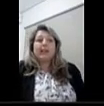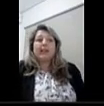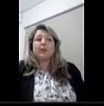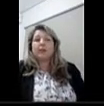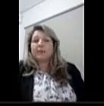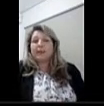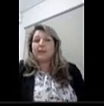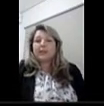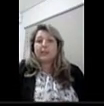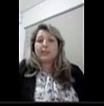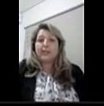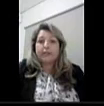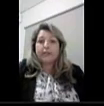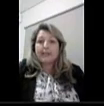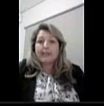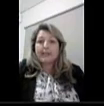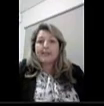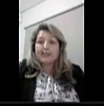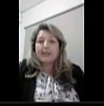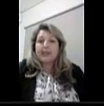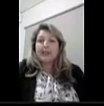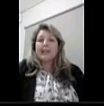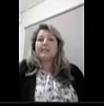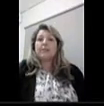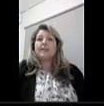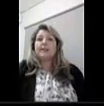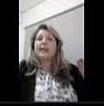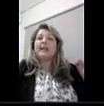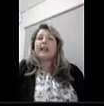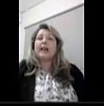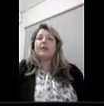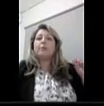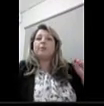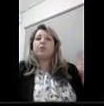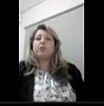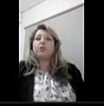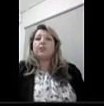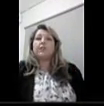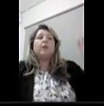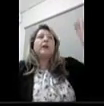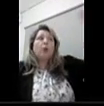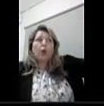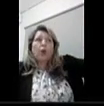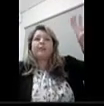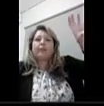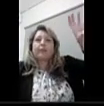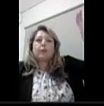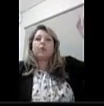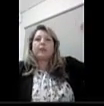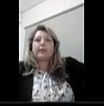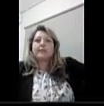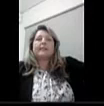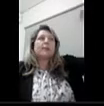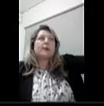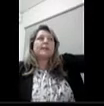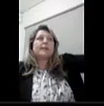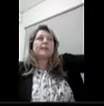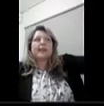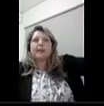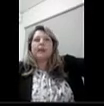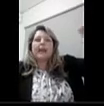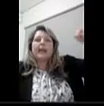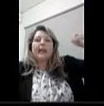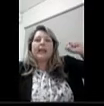e automaticamente ele não vai realizar. Então, ser bem claro o objetivo, coloque figuras, então, por